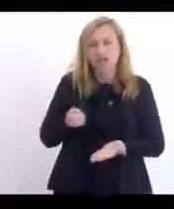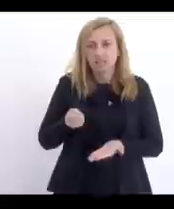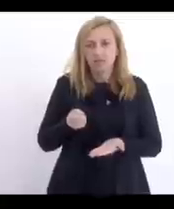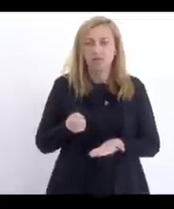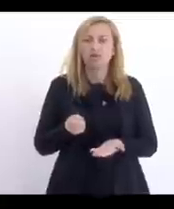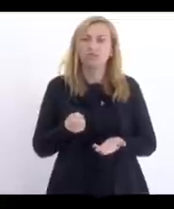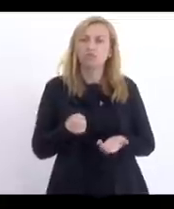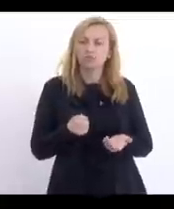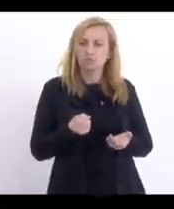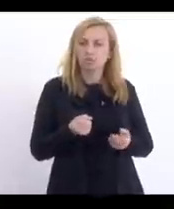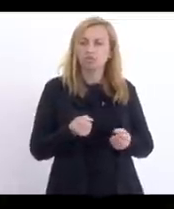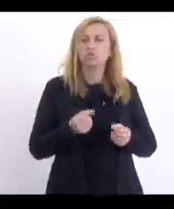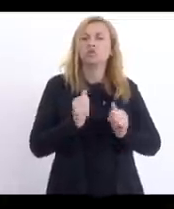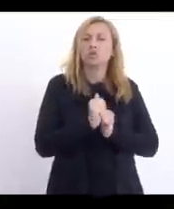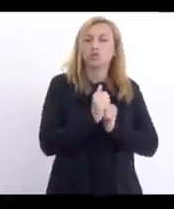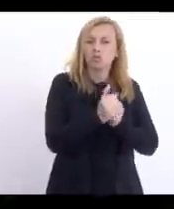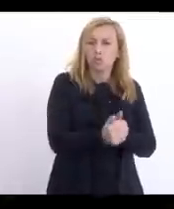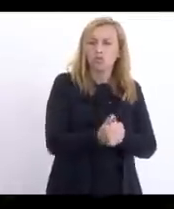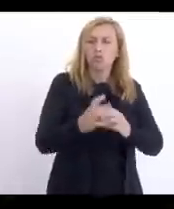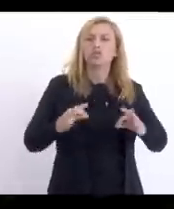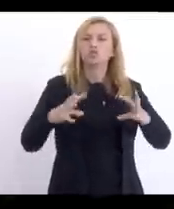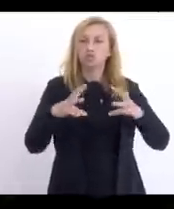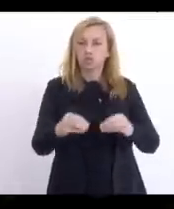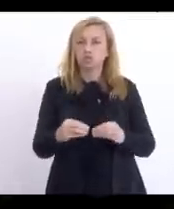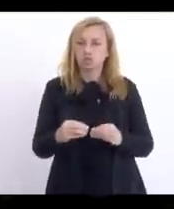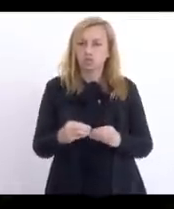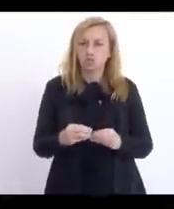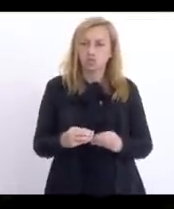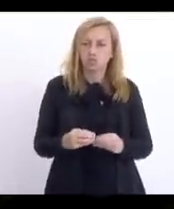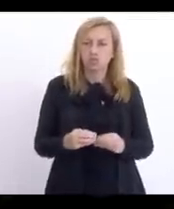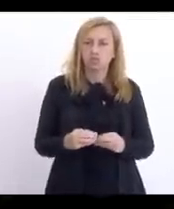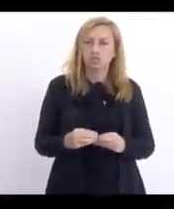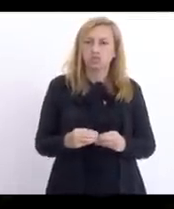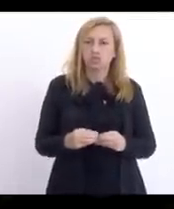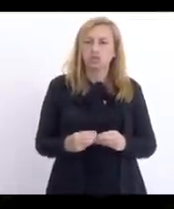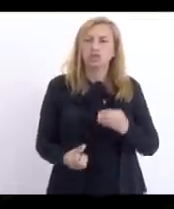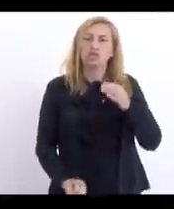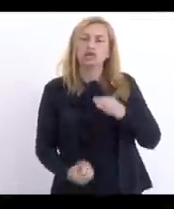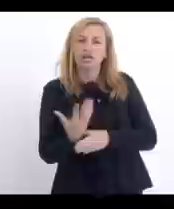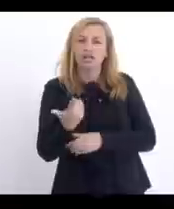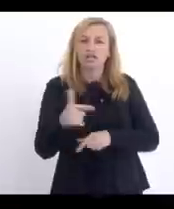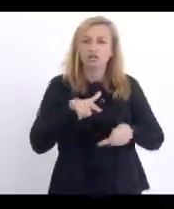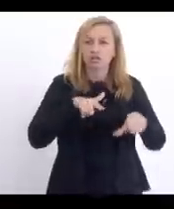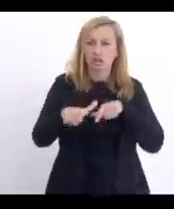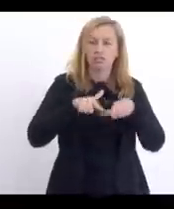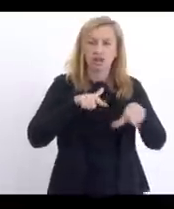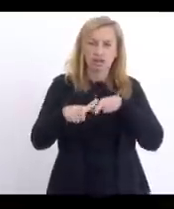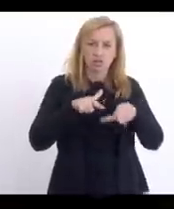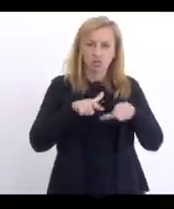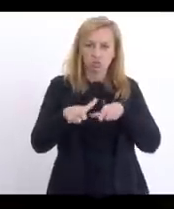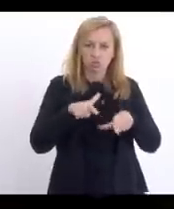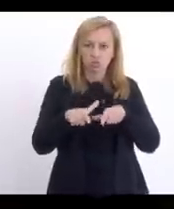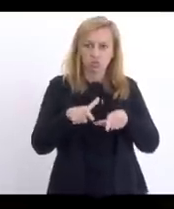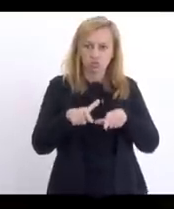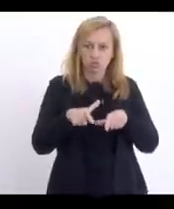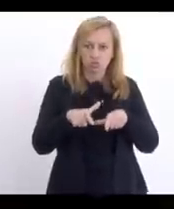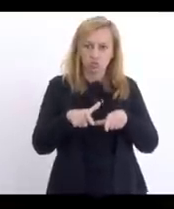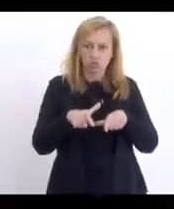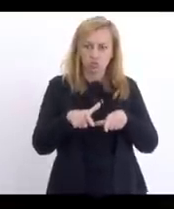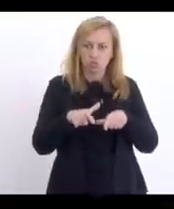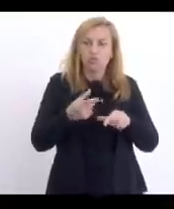relação ao acompanhamento do que diz respeito à geração de emprego e